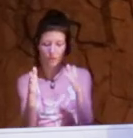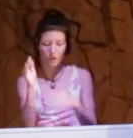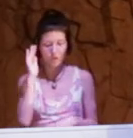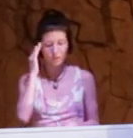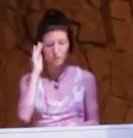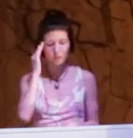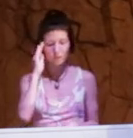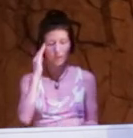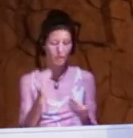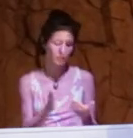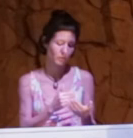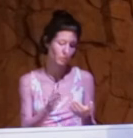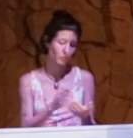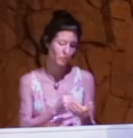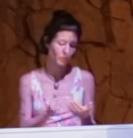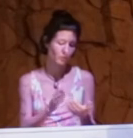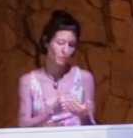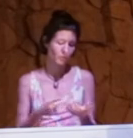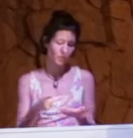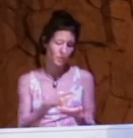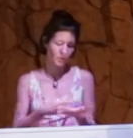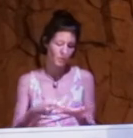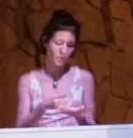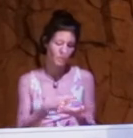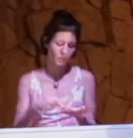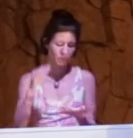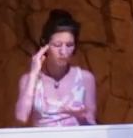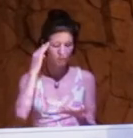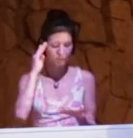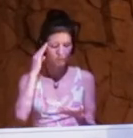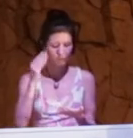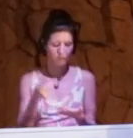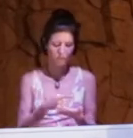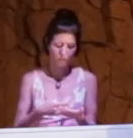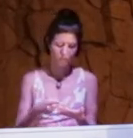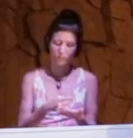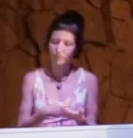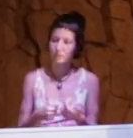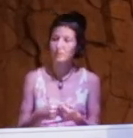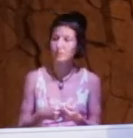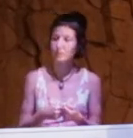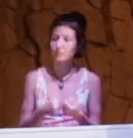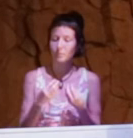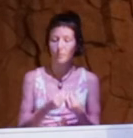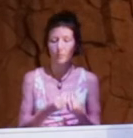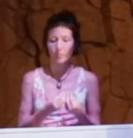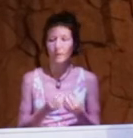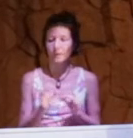nesse acervo, porque a minha pesquisa, eu gosto de pensar o acervo. Aí eu estou levando esse questionamento para o